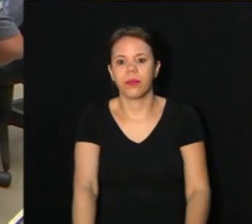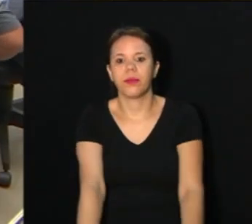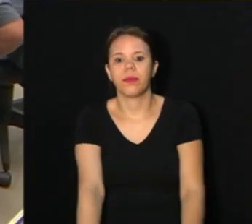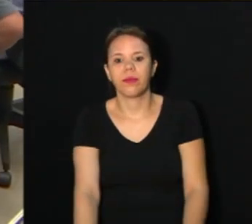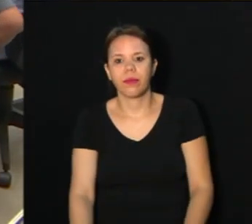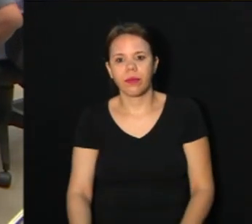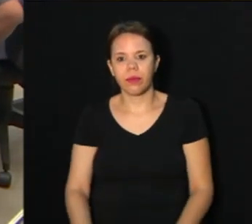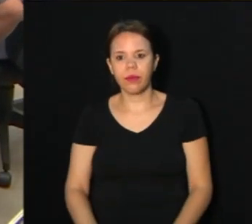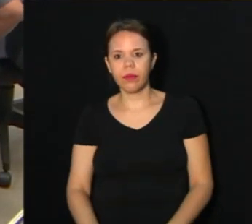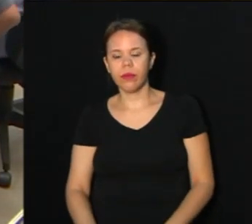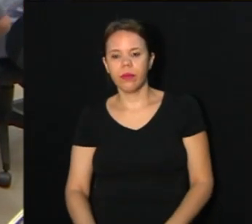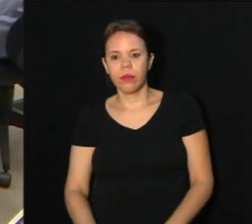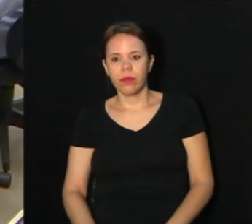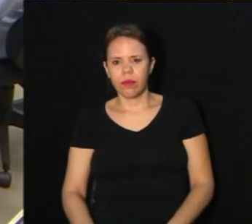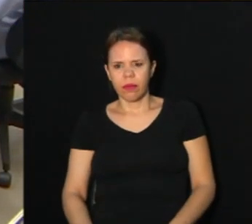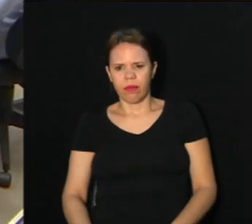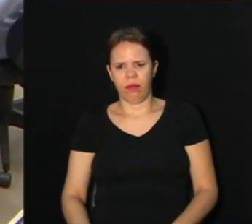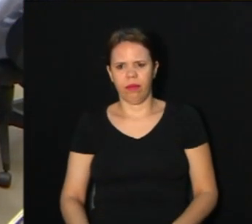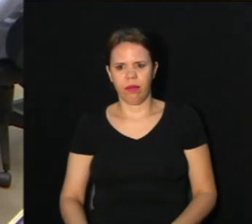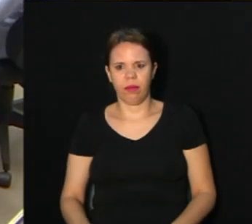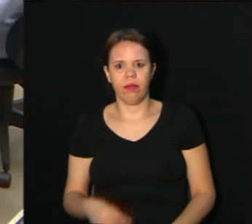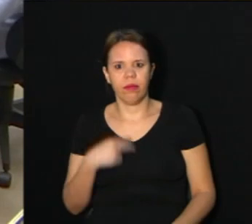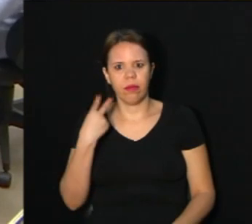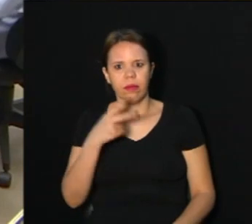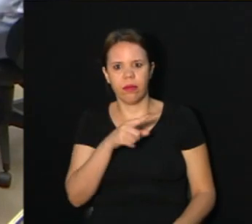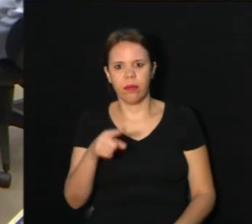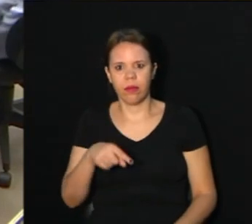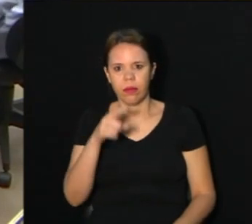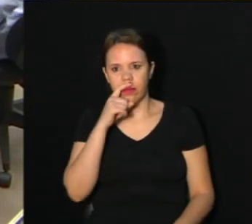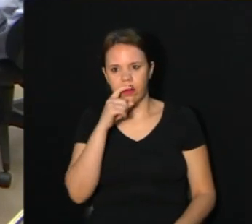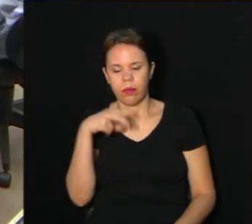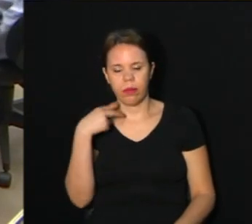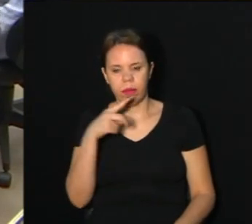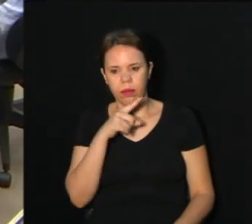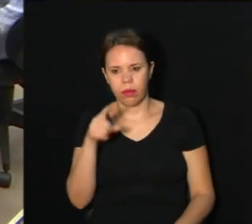Presidente, bom dia. Embora chegando atrasado. Bom dia. Vereador Zé. Eu